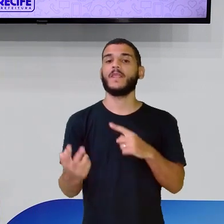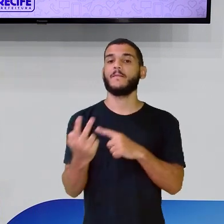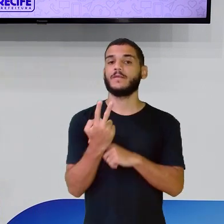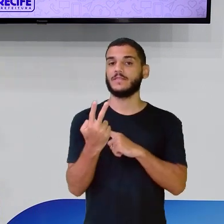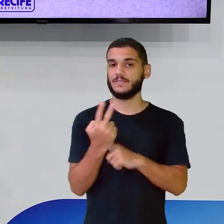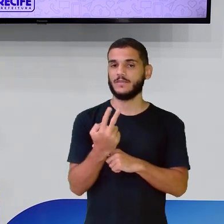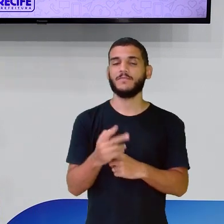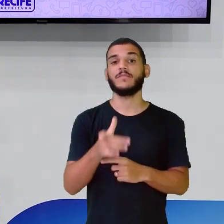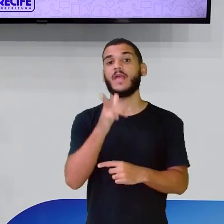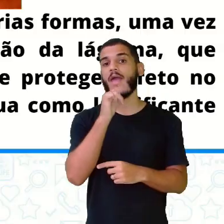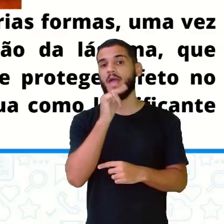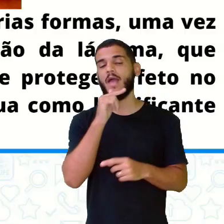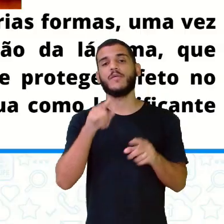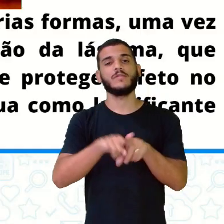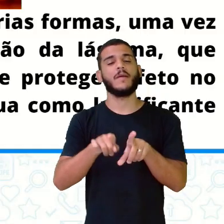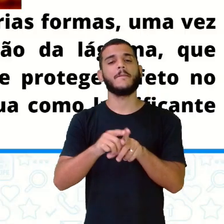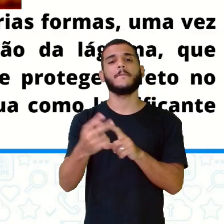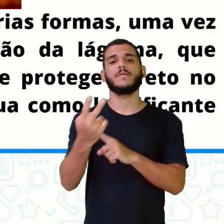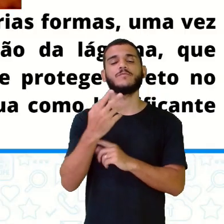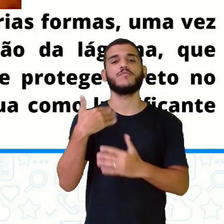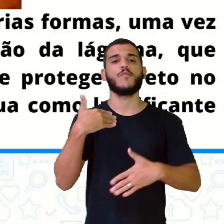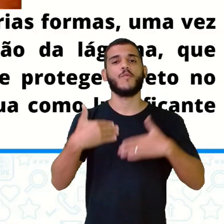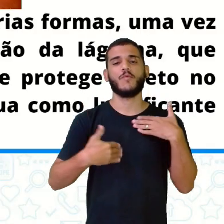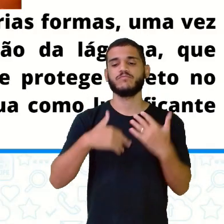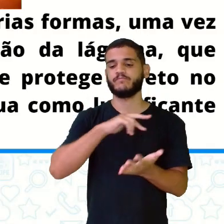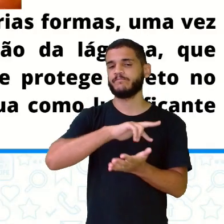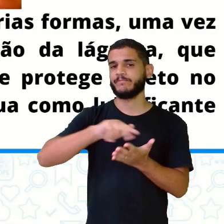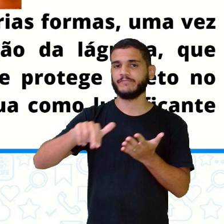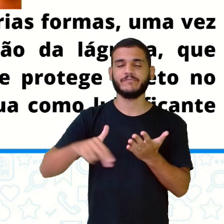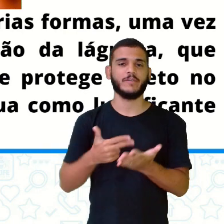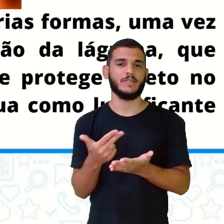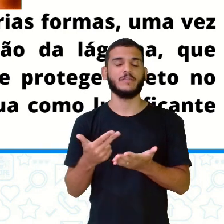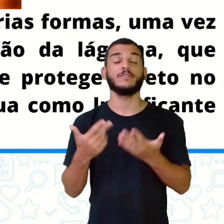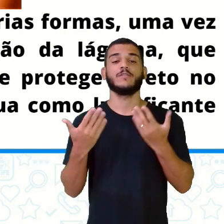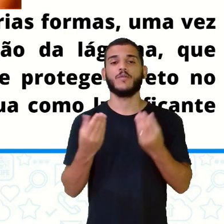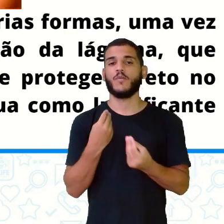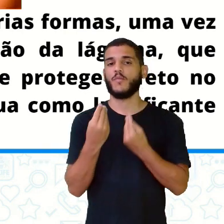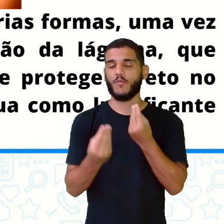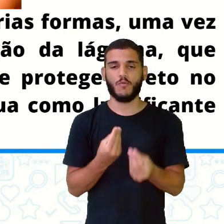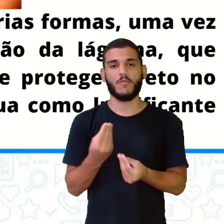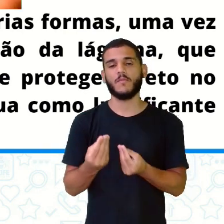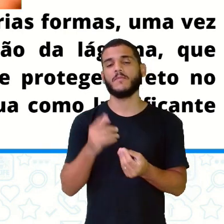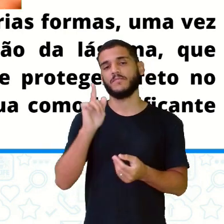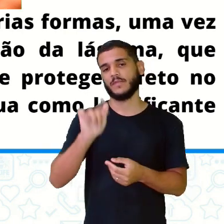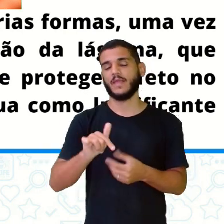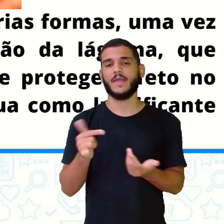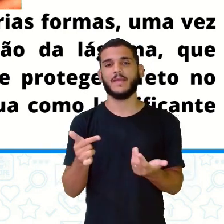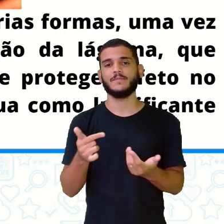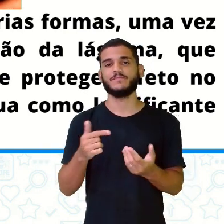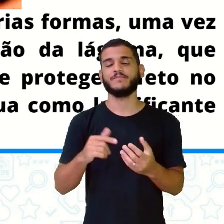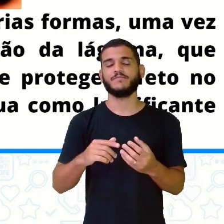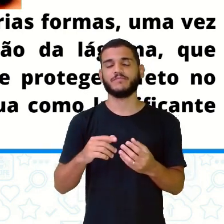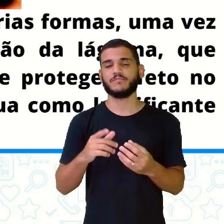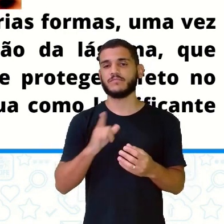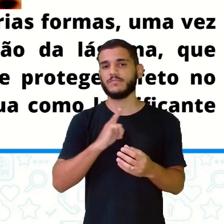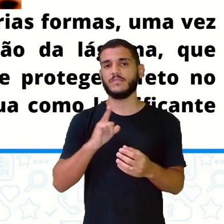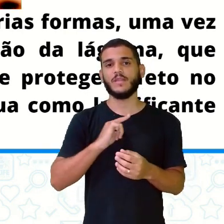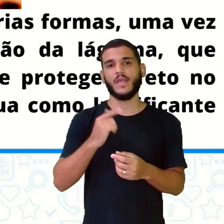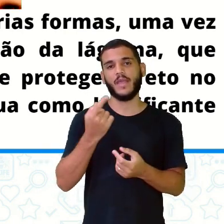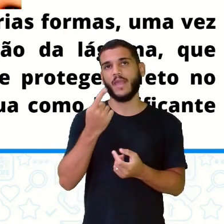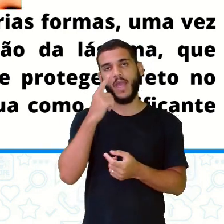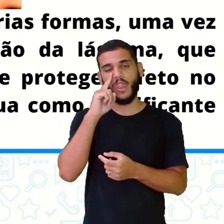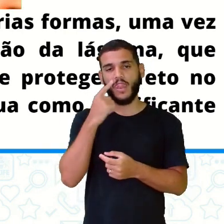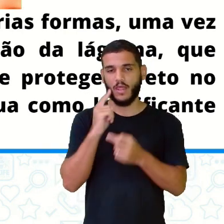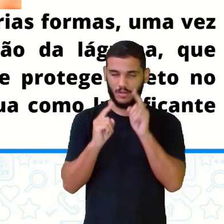Proteção. A água protege nosso corpo de várias formas. Uma vez que faz parte, por exemplo, da composição da lágrima,